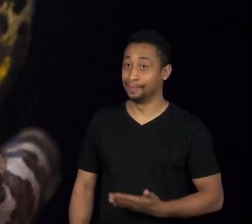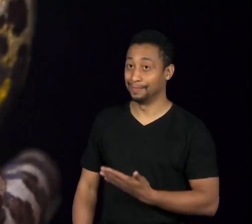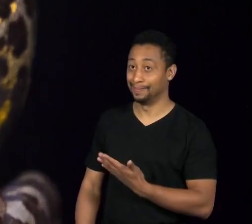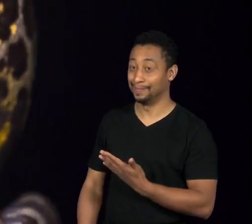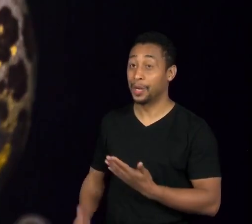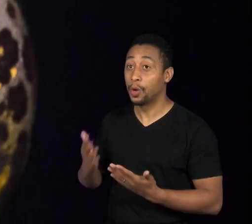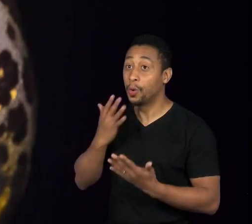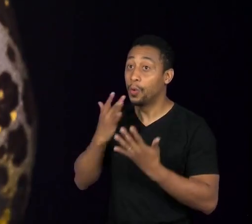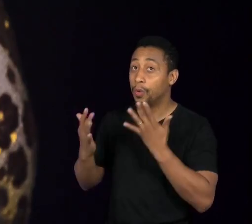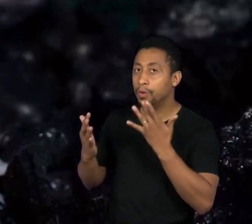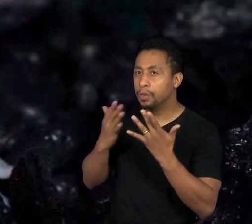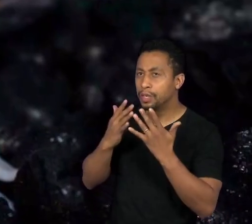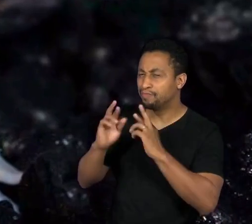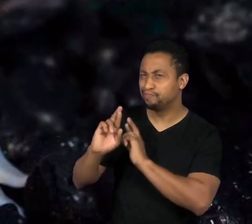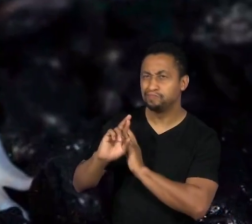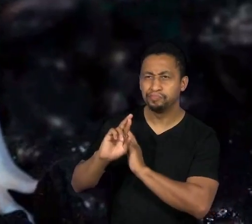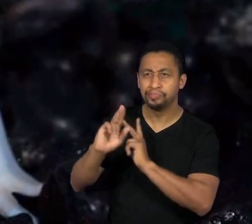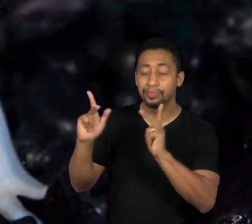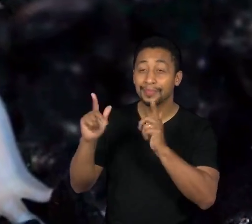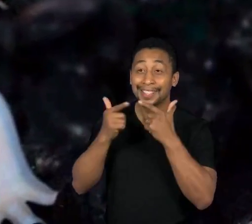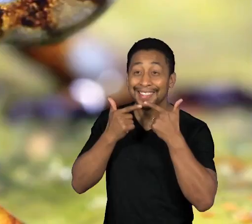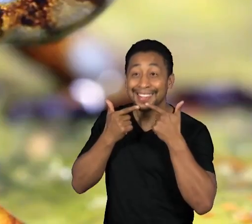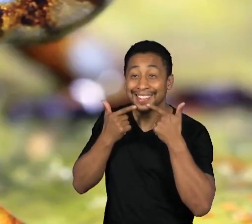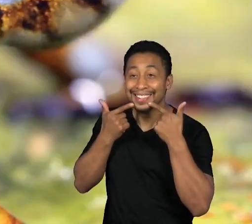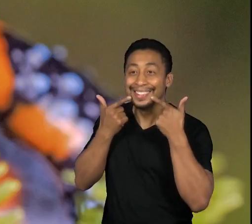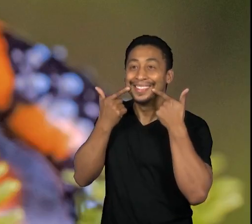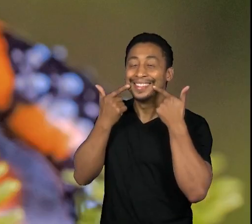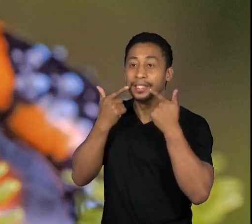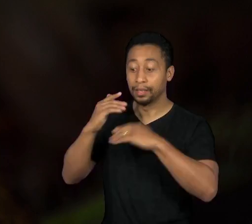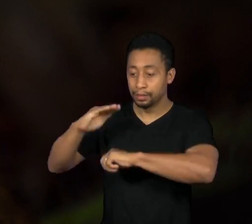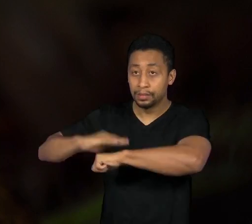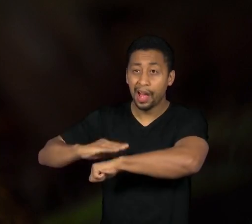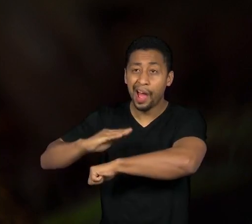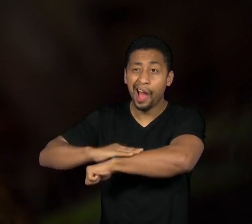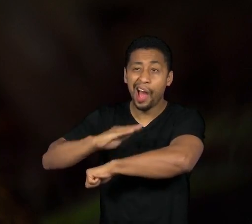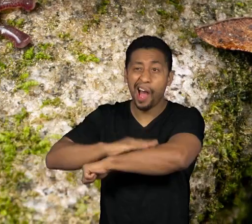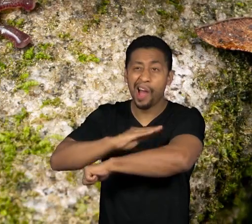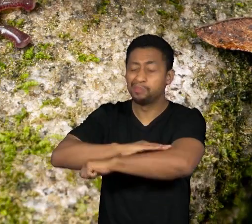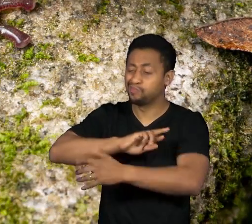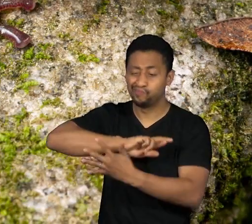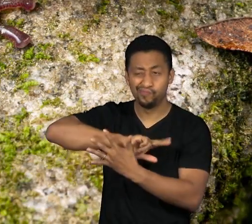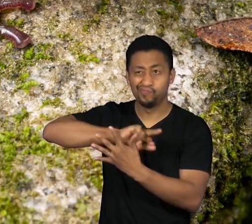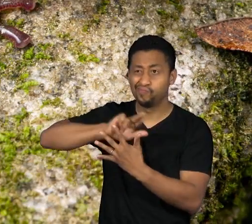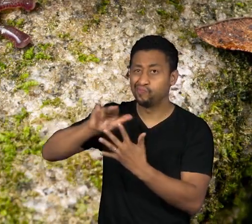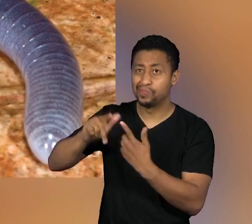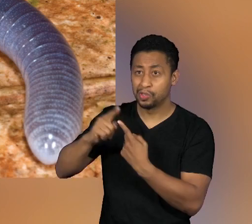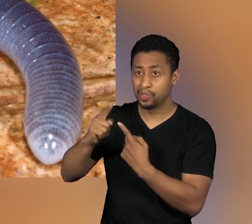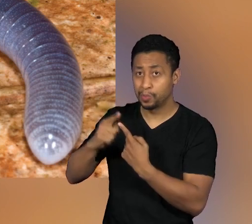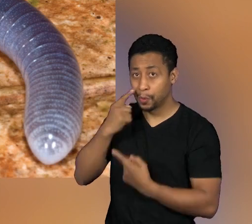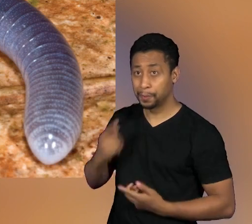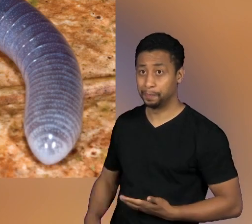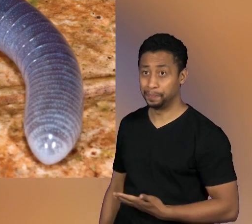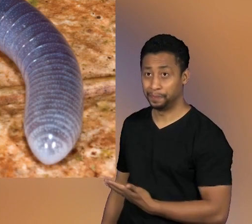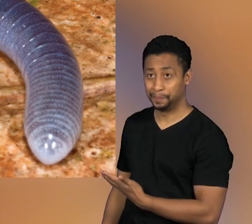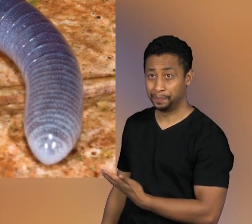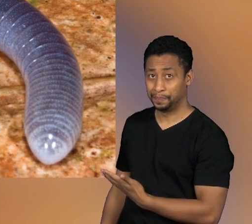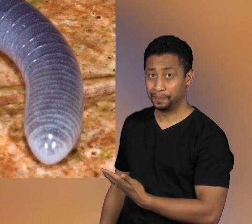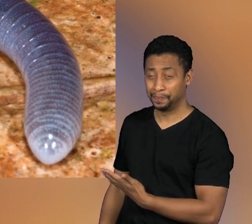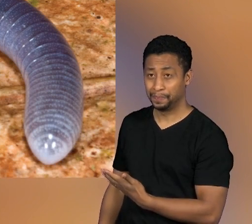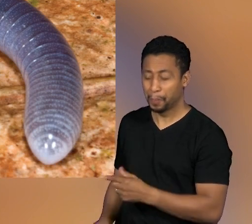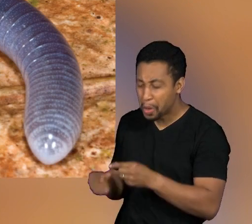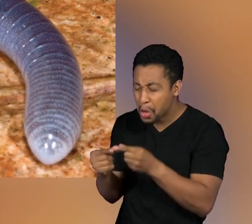Coloridos, intrigantes, carismáticos. Sapos, rãs, pererecas, salamandras e as menos